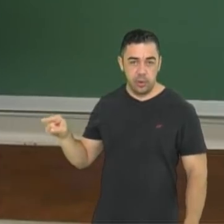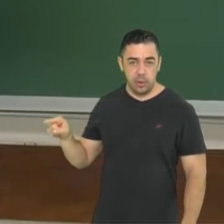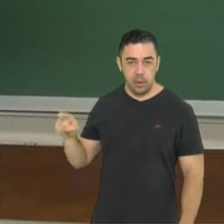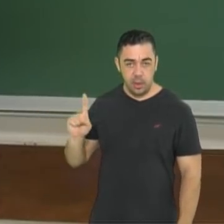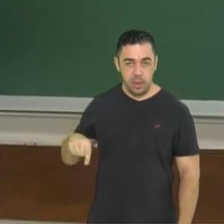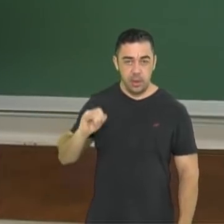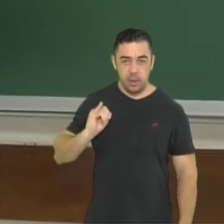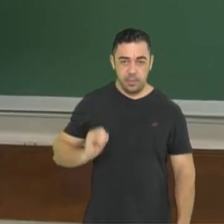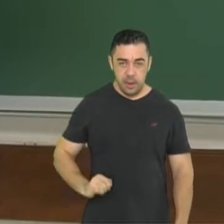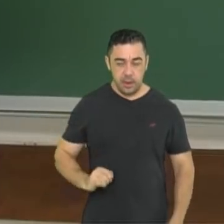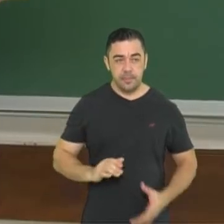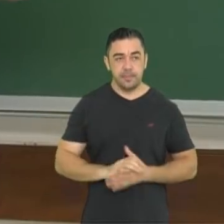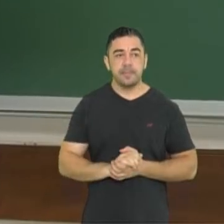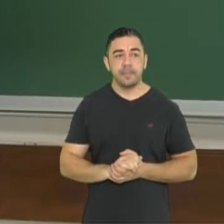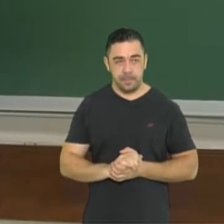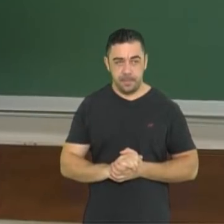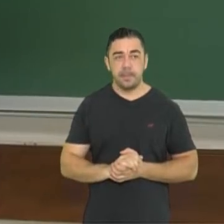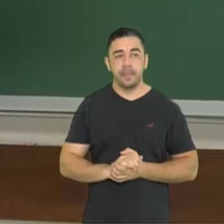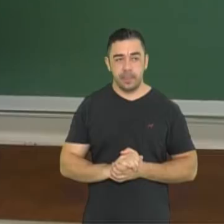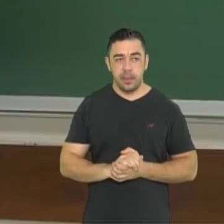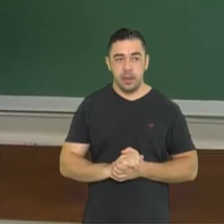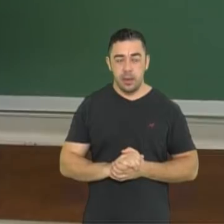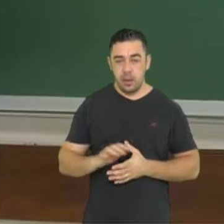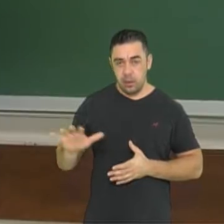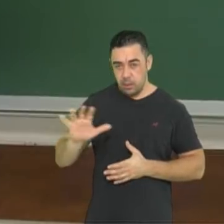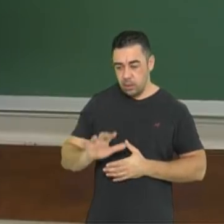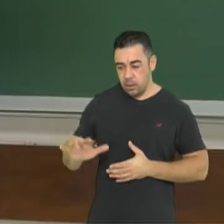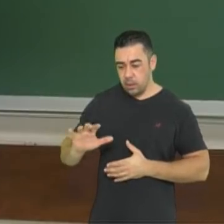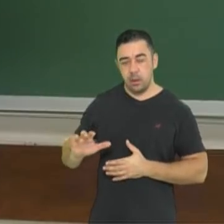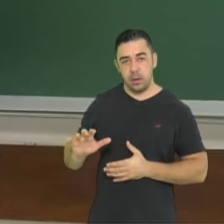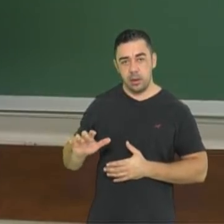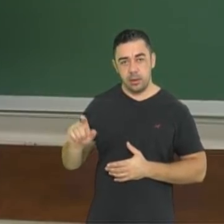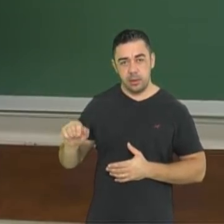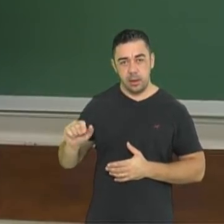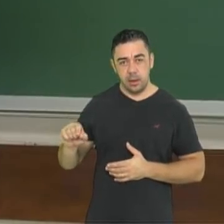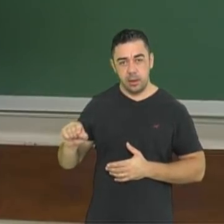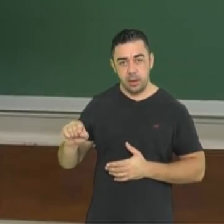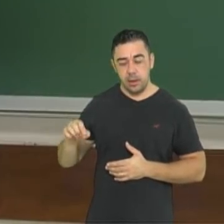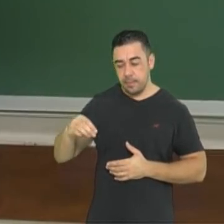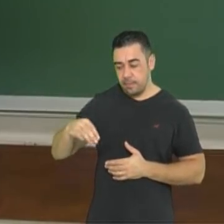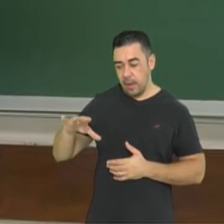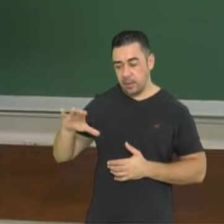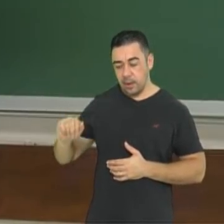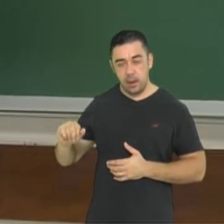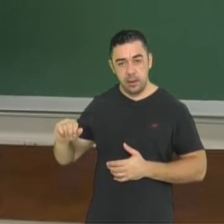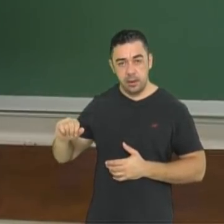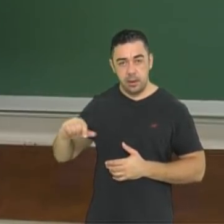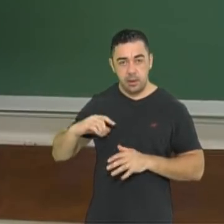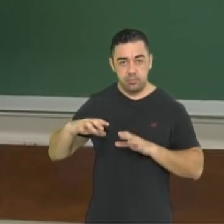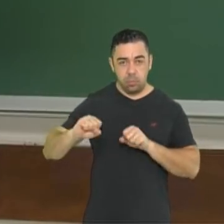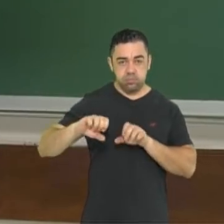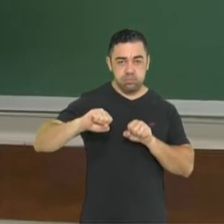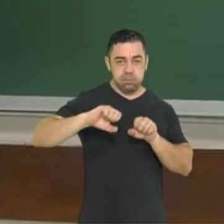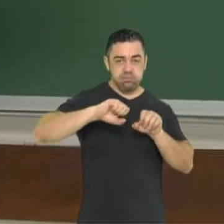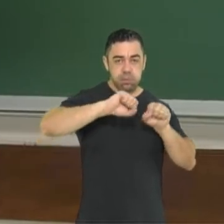minha galerinha. Os caras saírem aqui do Oriente Médio, da Arábia Saudita, de Meca, dominar todo o norte. Todo o norte não é só o